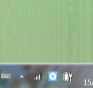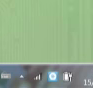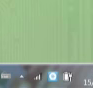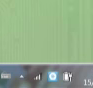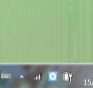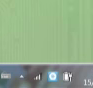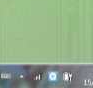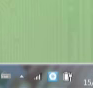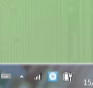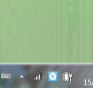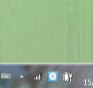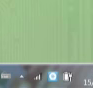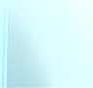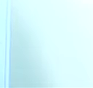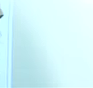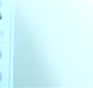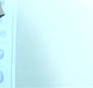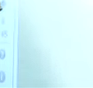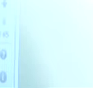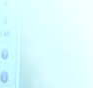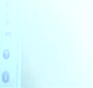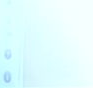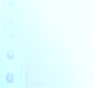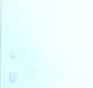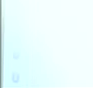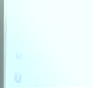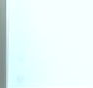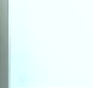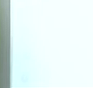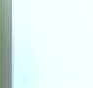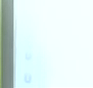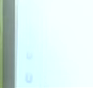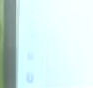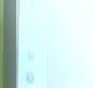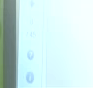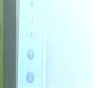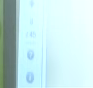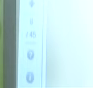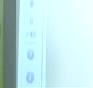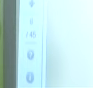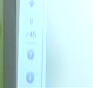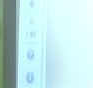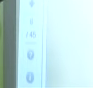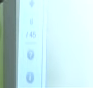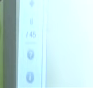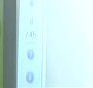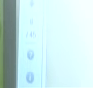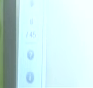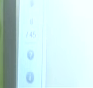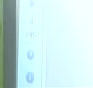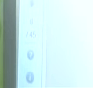A grande pergunta que a gente faz é uma curiosidade que eu vou fazer para vocês, vocês vão tentar responder entre vocês aí.